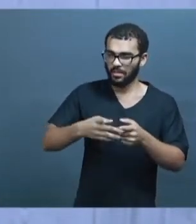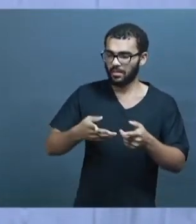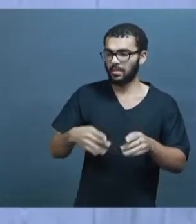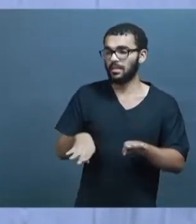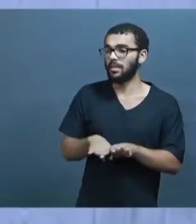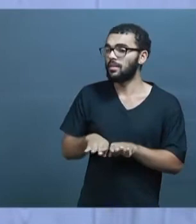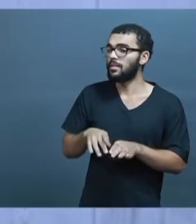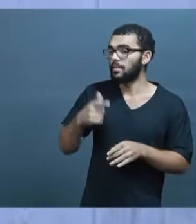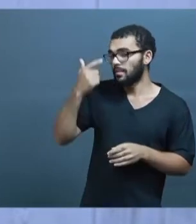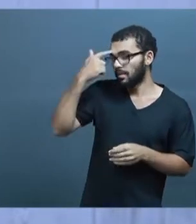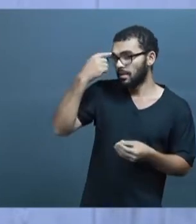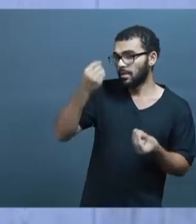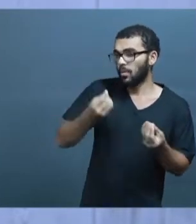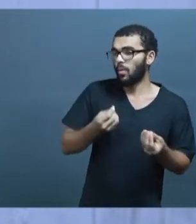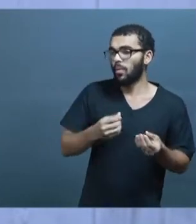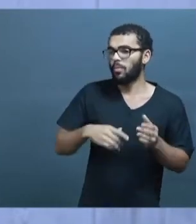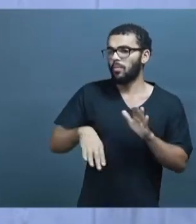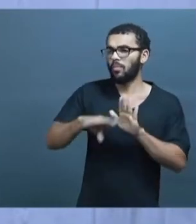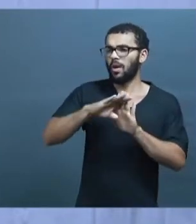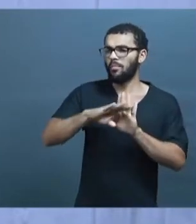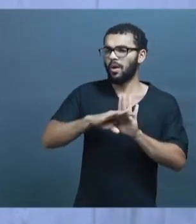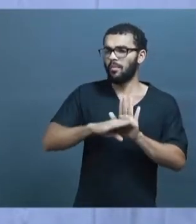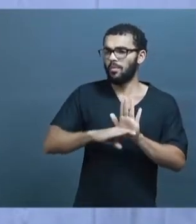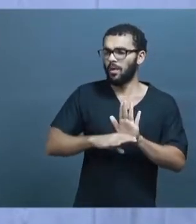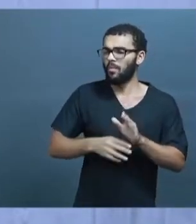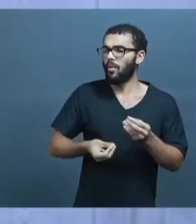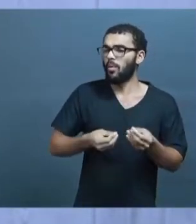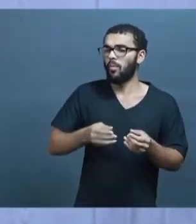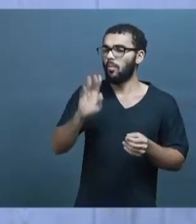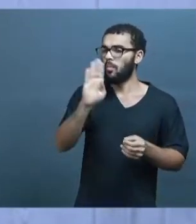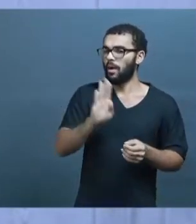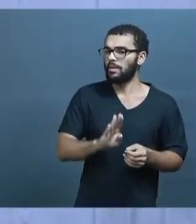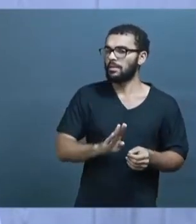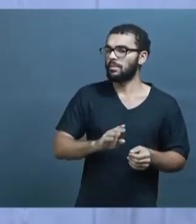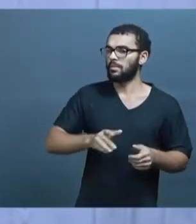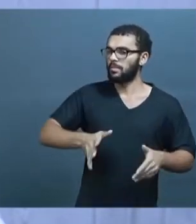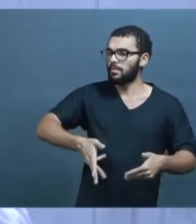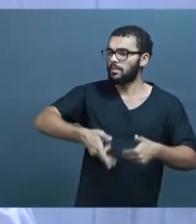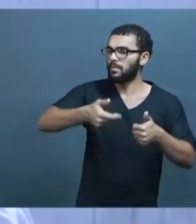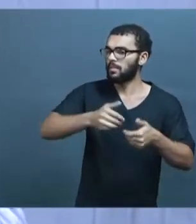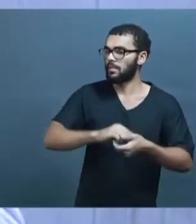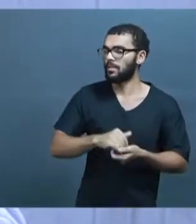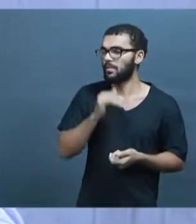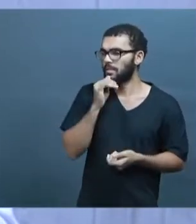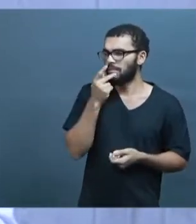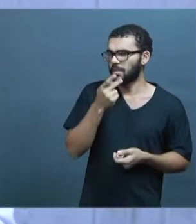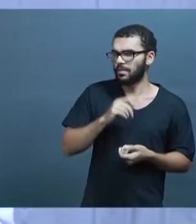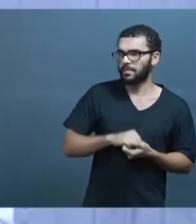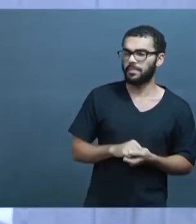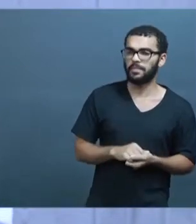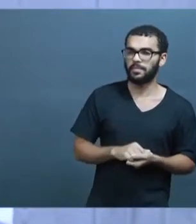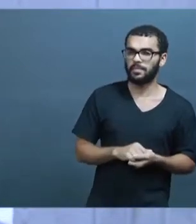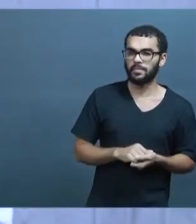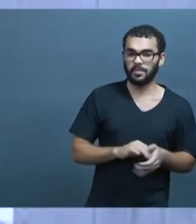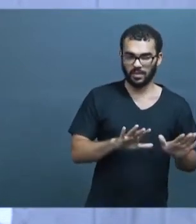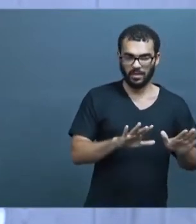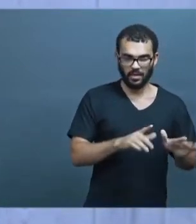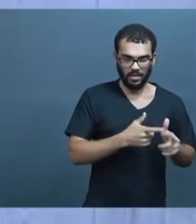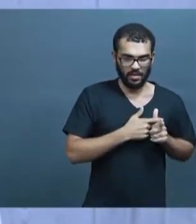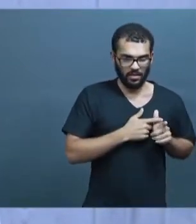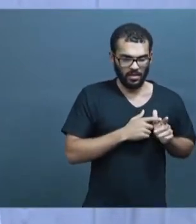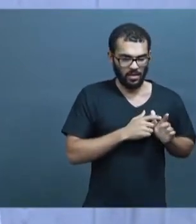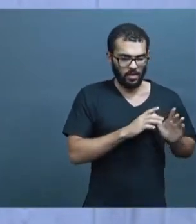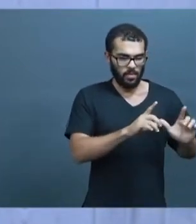uma escala estratégica do que o país quer. Porque, por exemplo, o fato de simplesmente você dar a folga nas contas,